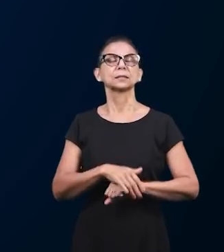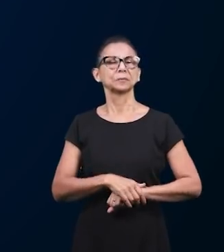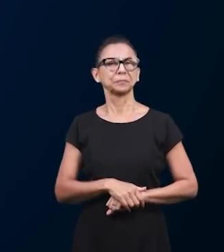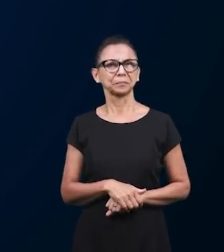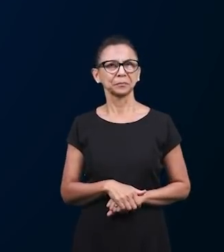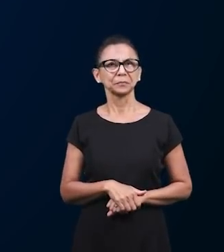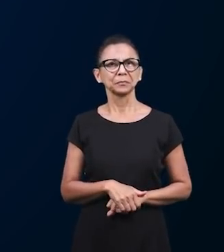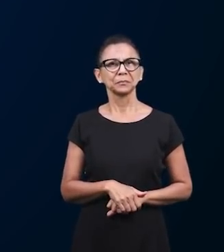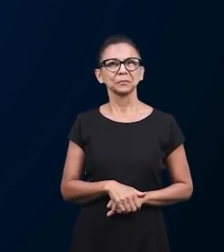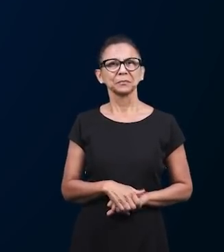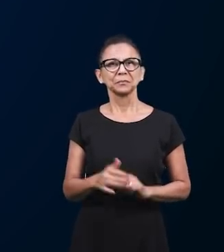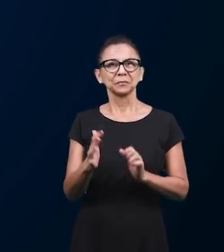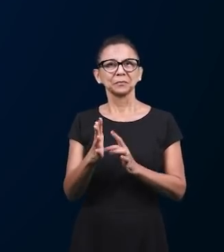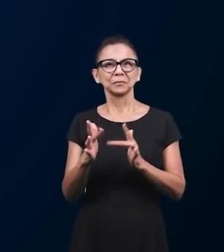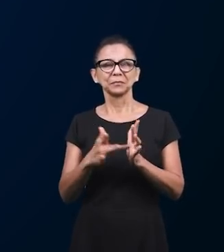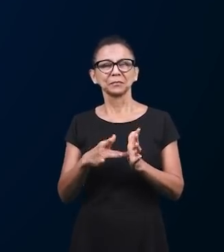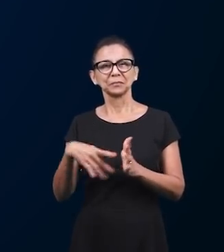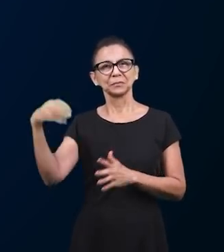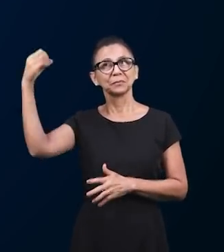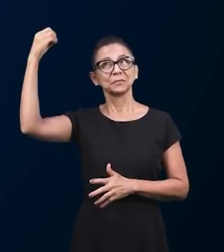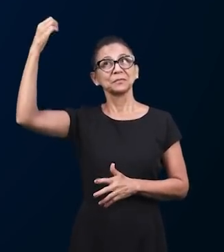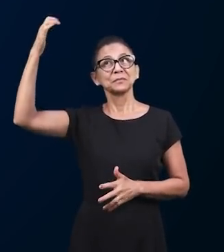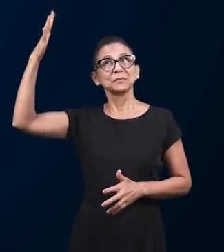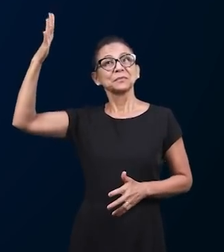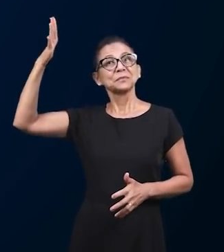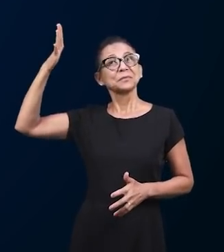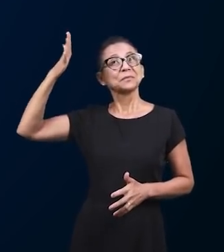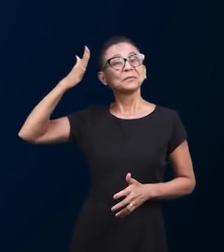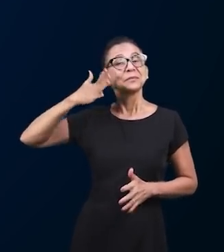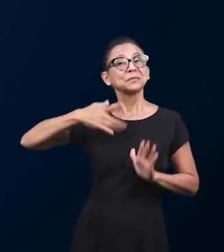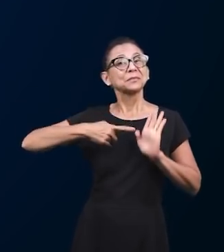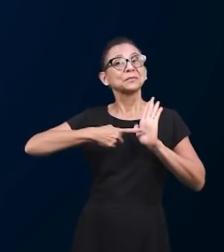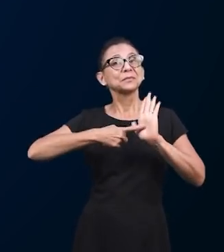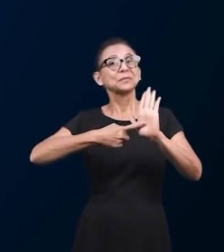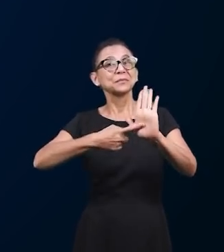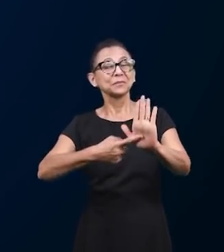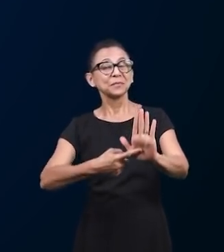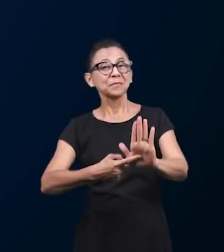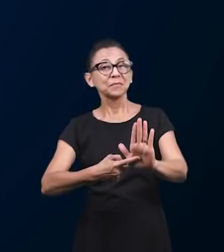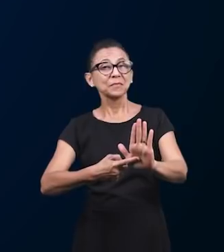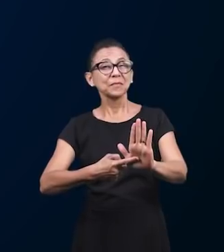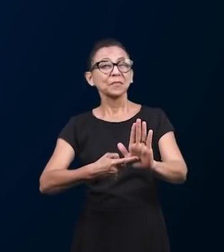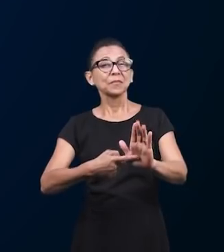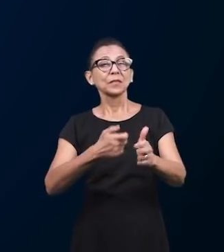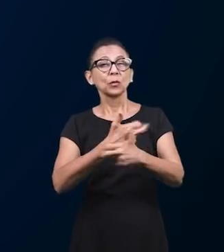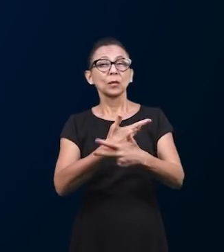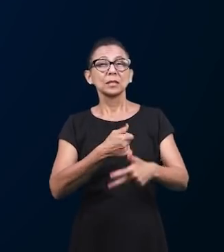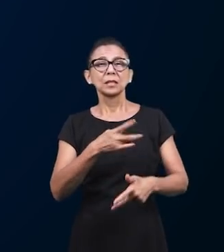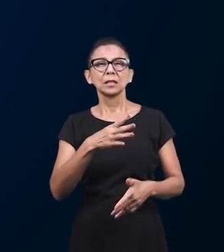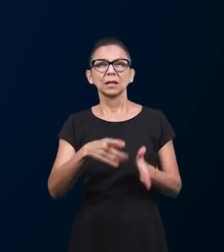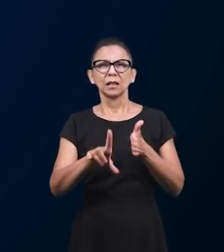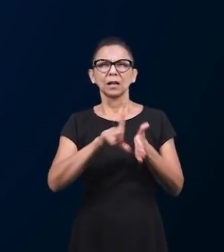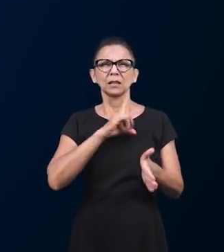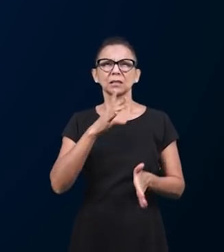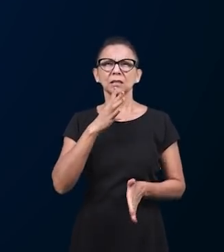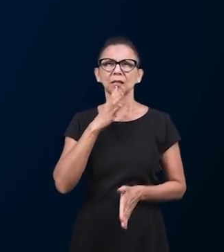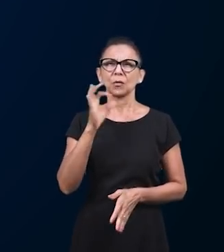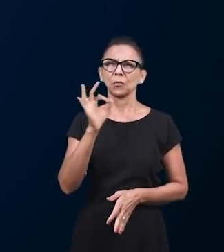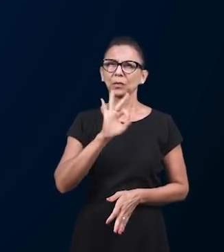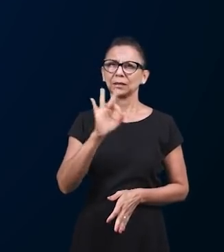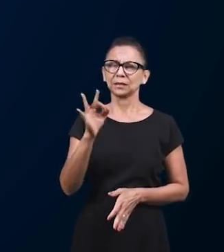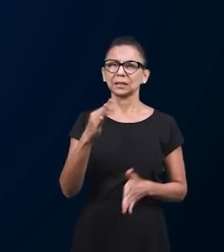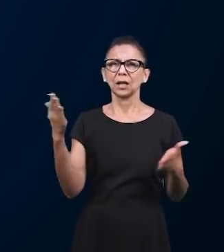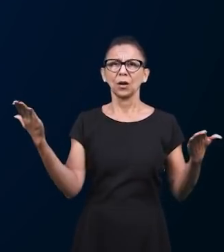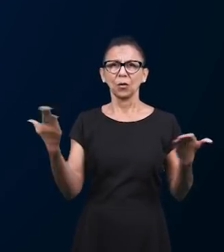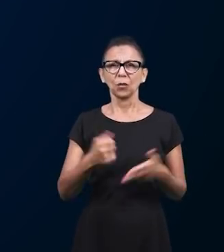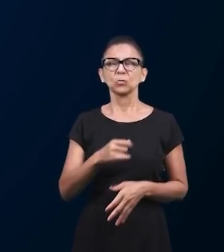maior do que esse, é que a luz, que é Jesus, veio nos mostrar aquilo que é invisível, veio nos fazer enxergar aquilo que